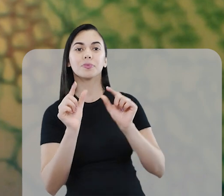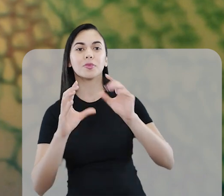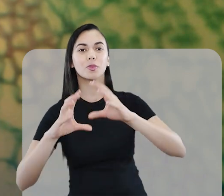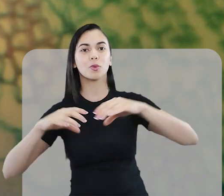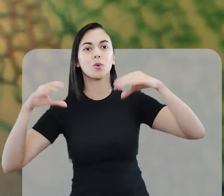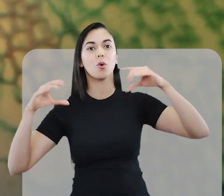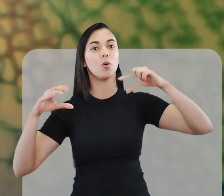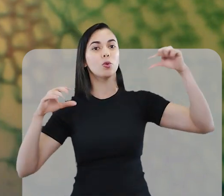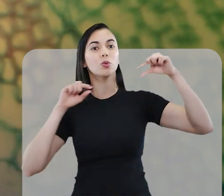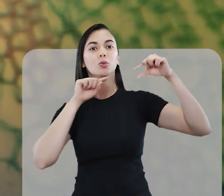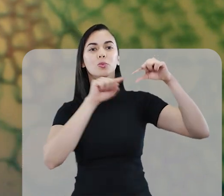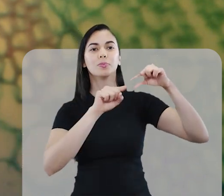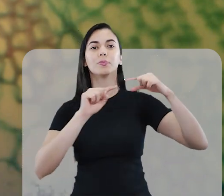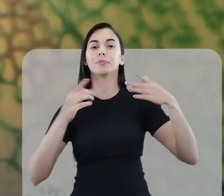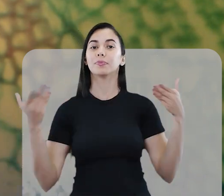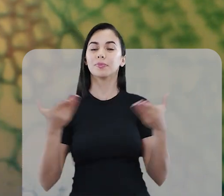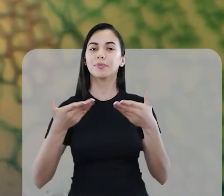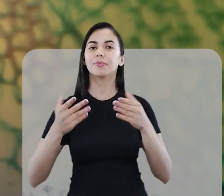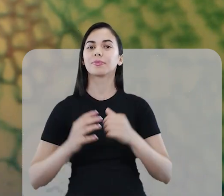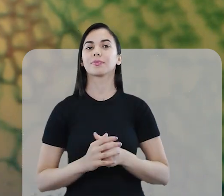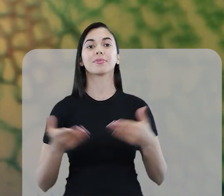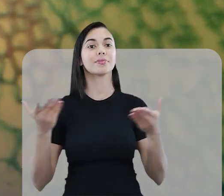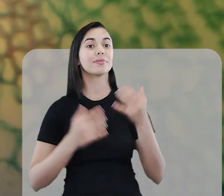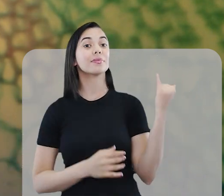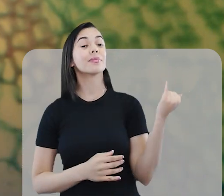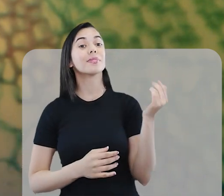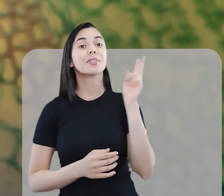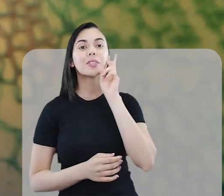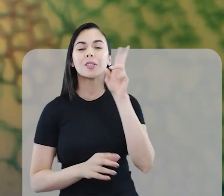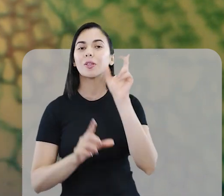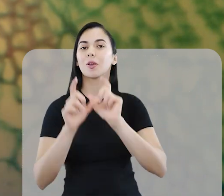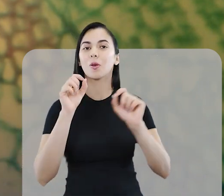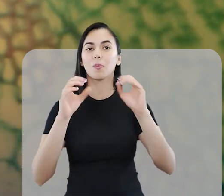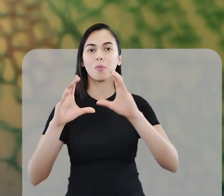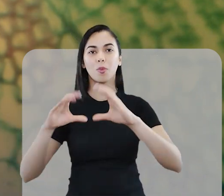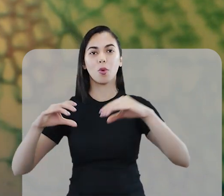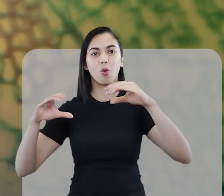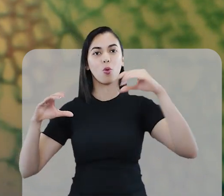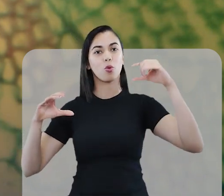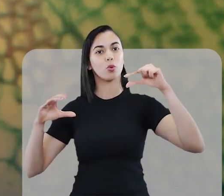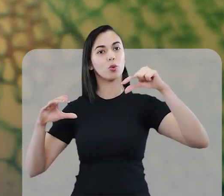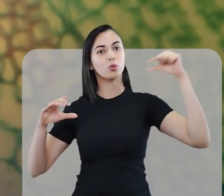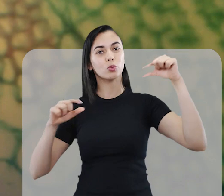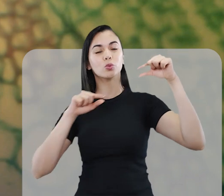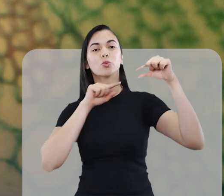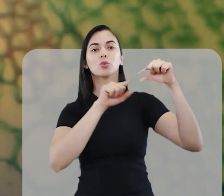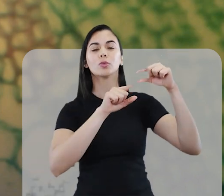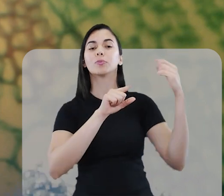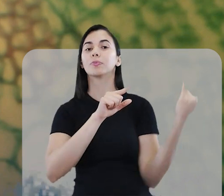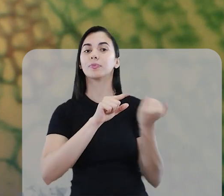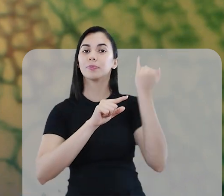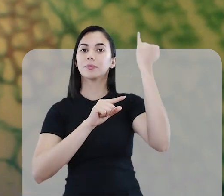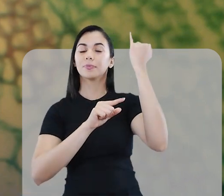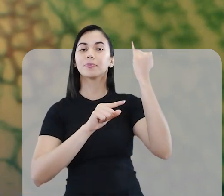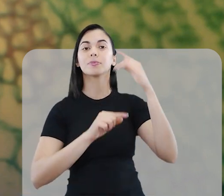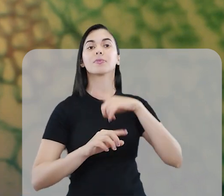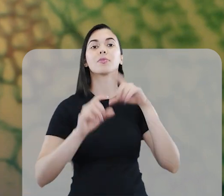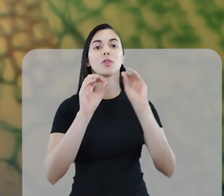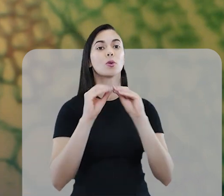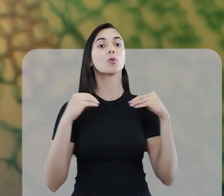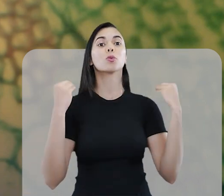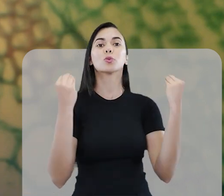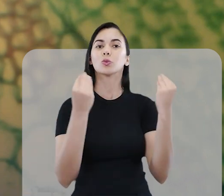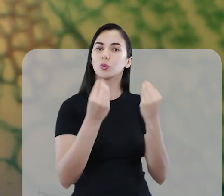caule de abóbora. Vamos relembrar que o caule é um órgão de sustentação da planta. Nós também temos alguns caules com substância de reserva